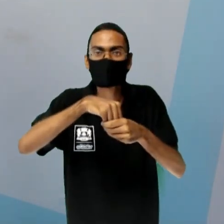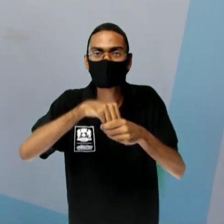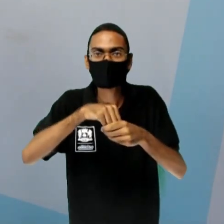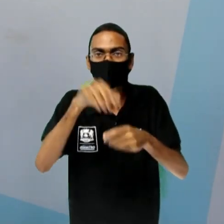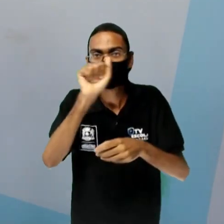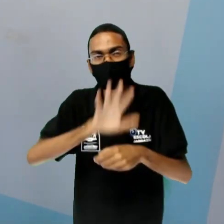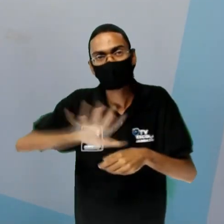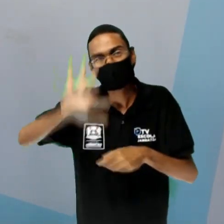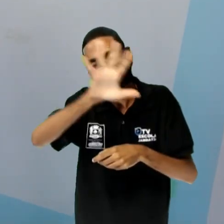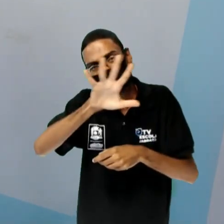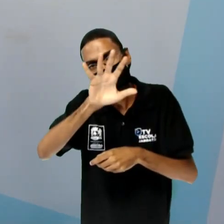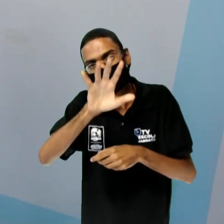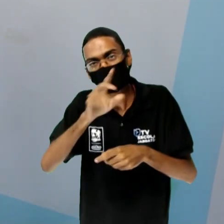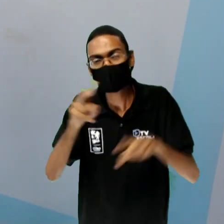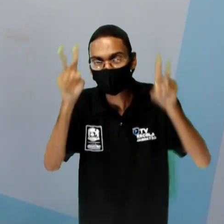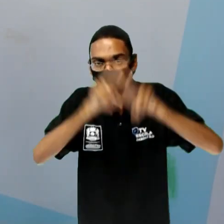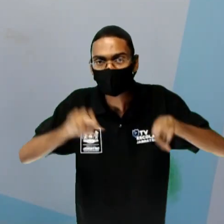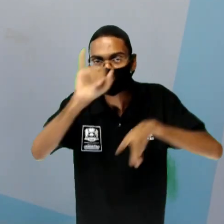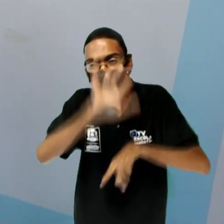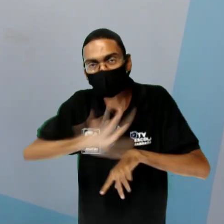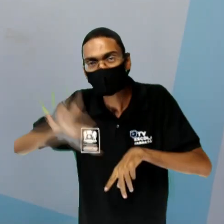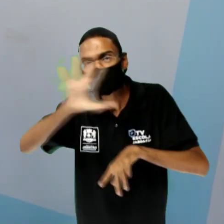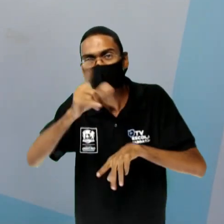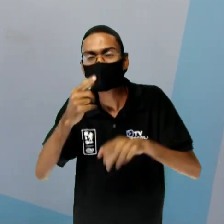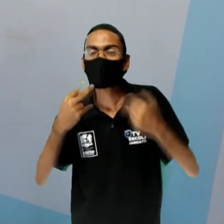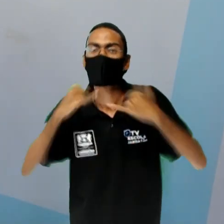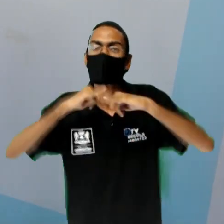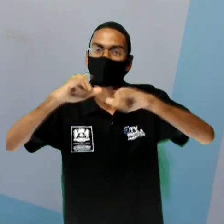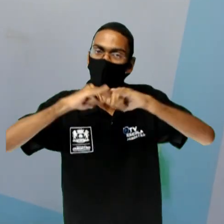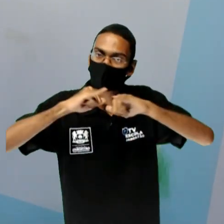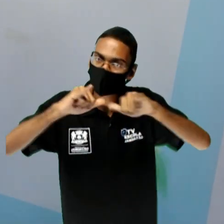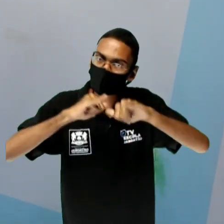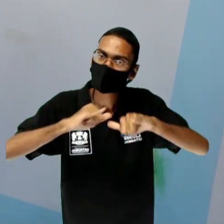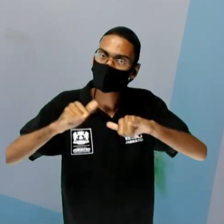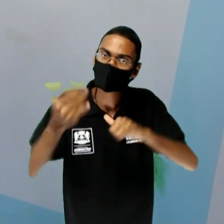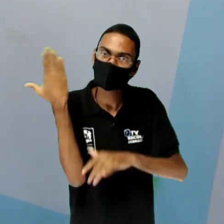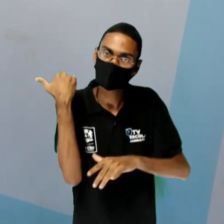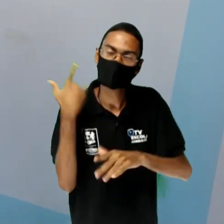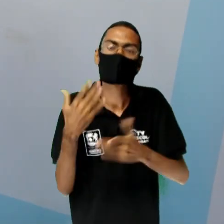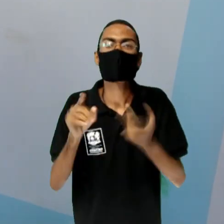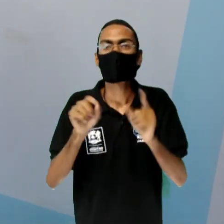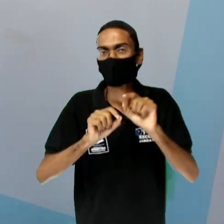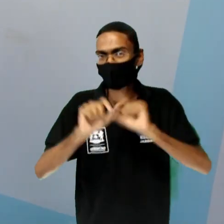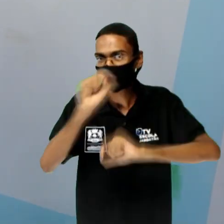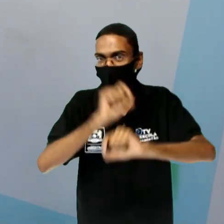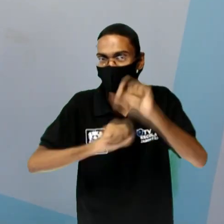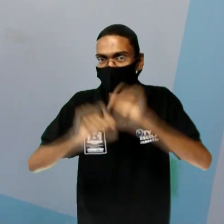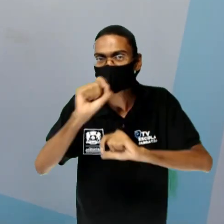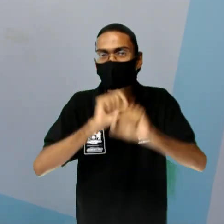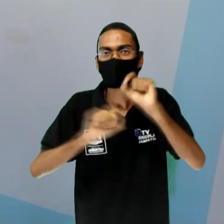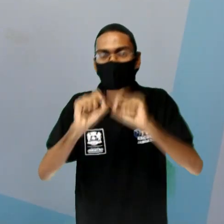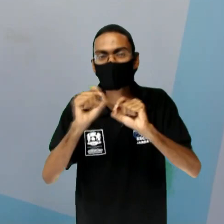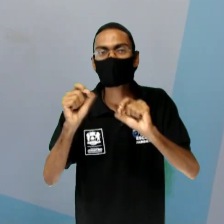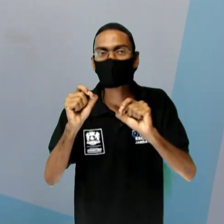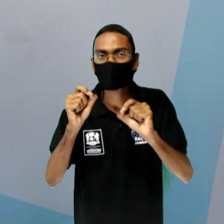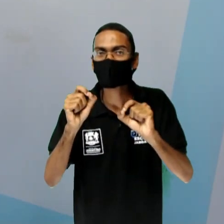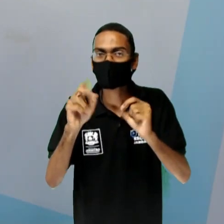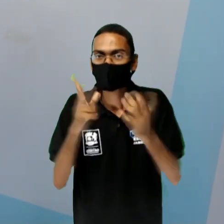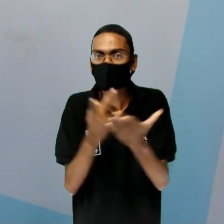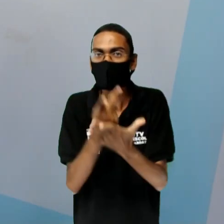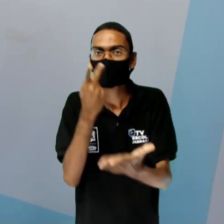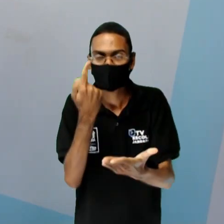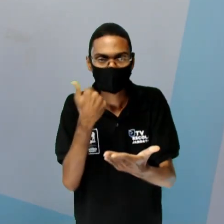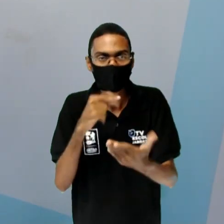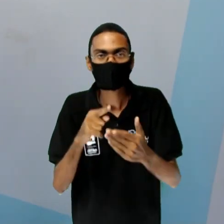isso, conforme a gente havia comentado anteriormente, tem muito a ver com esses fatores que contribuem para essas